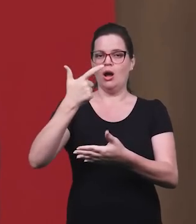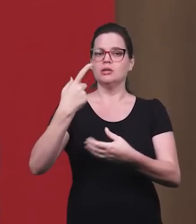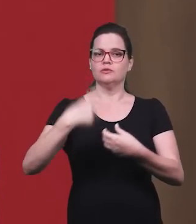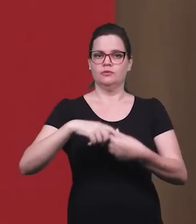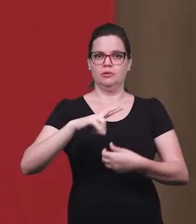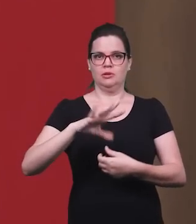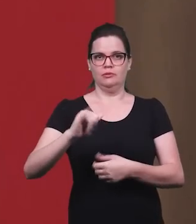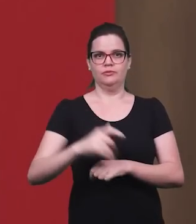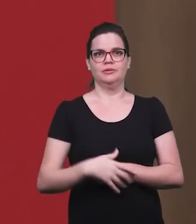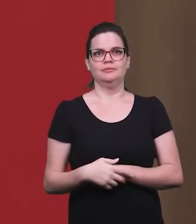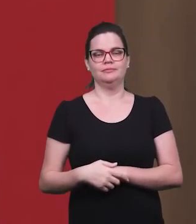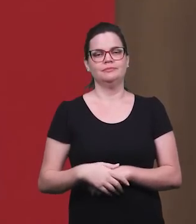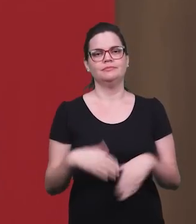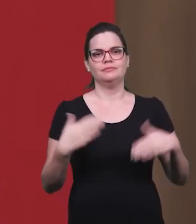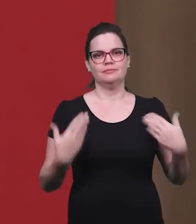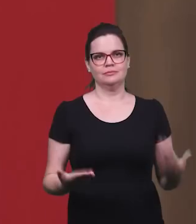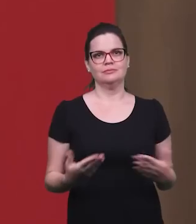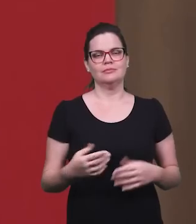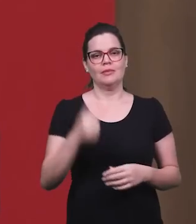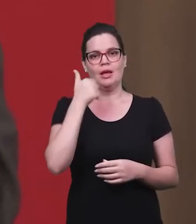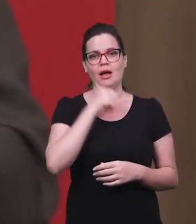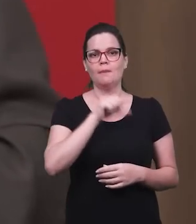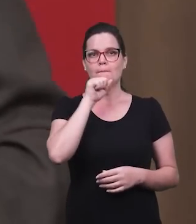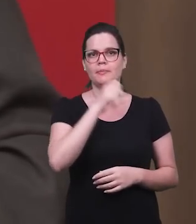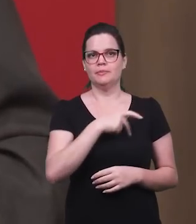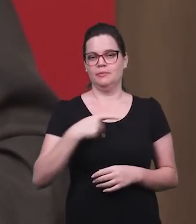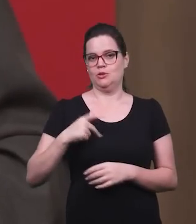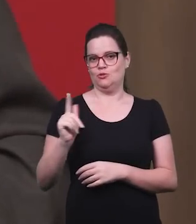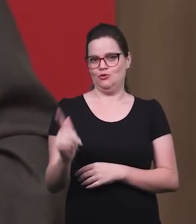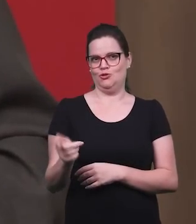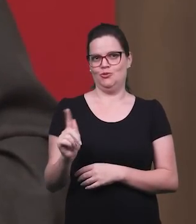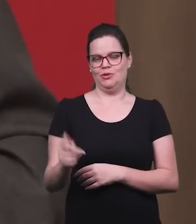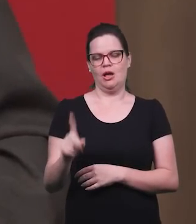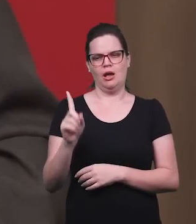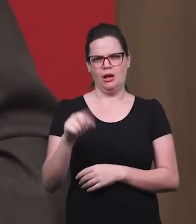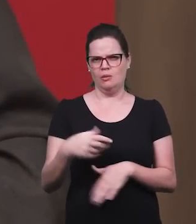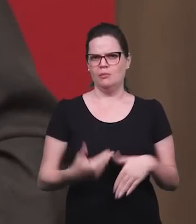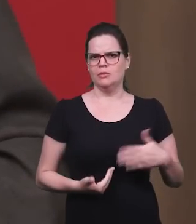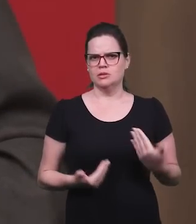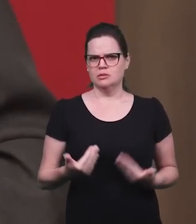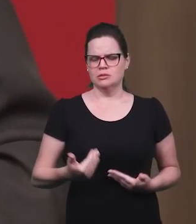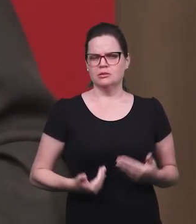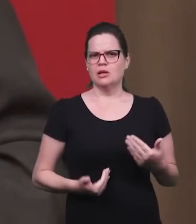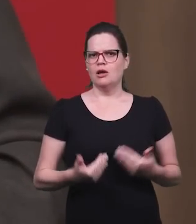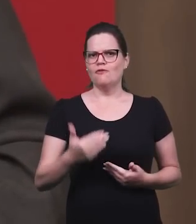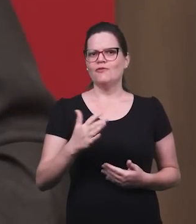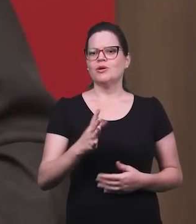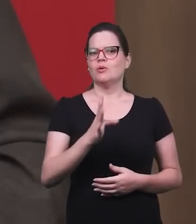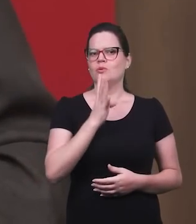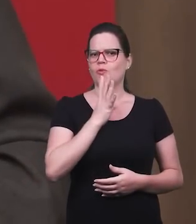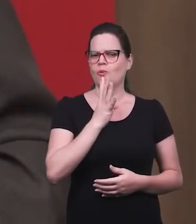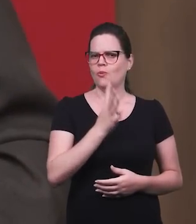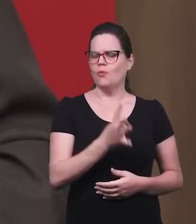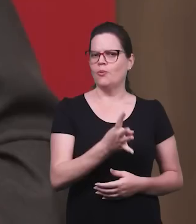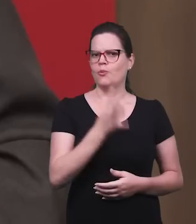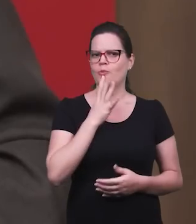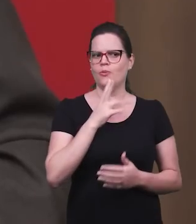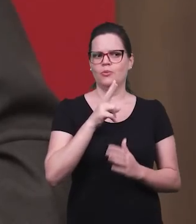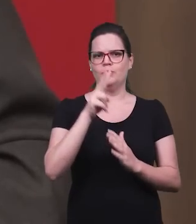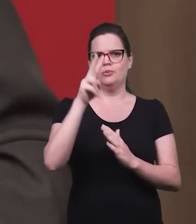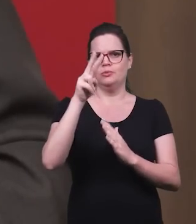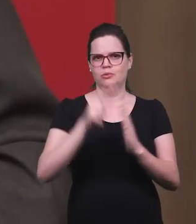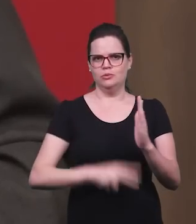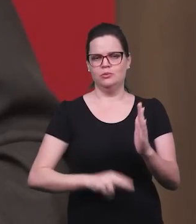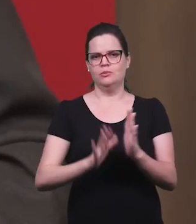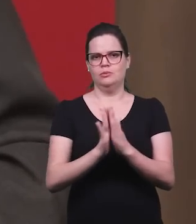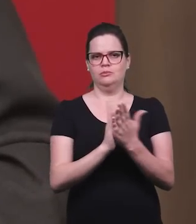palavra, aliás, a irmã Sara, mãe, ela era uma grande conhecedora das Escrituras e